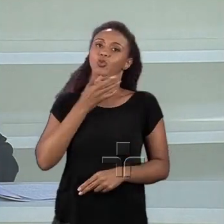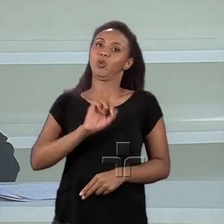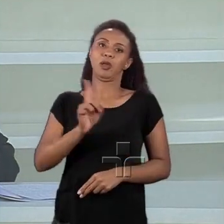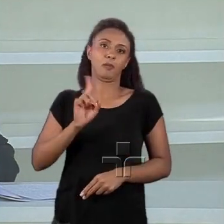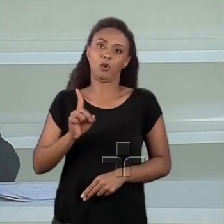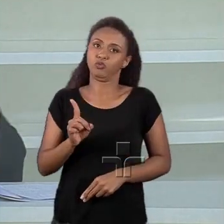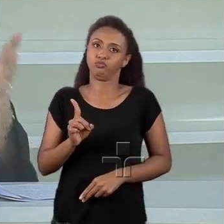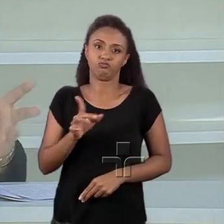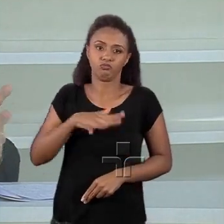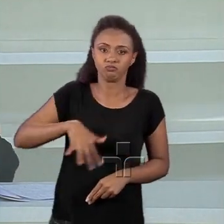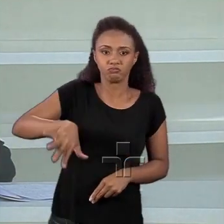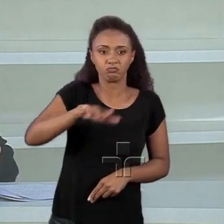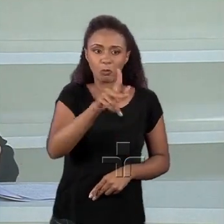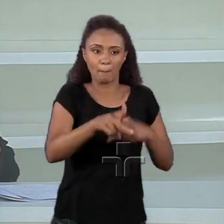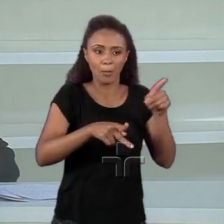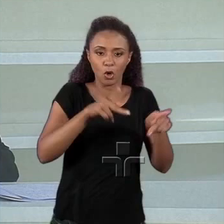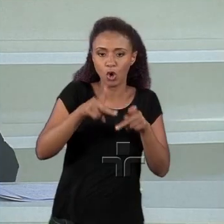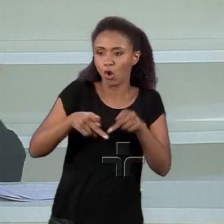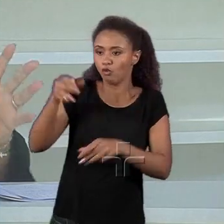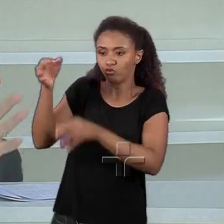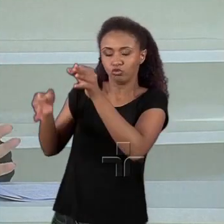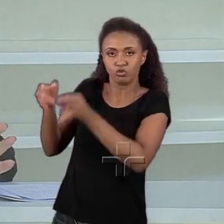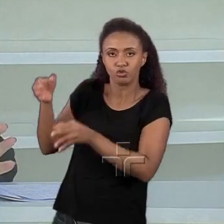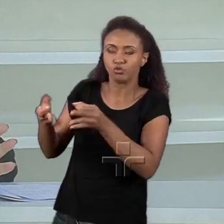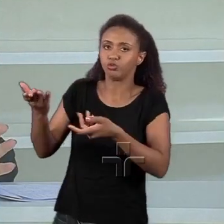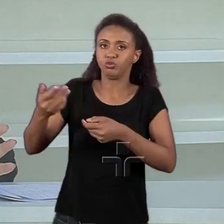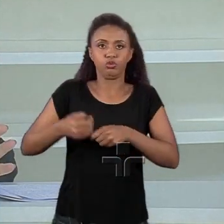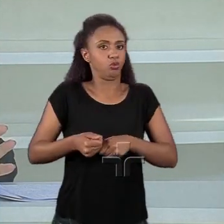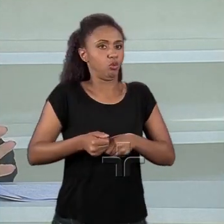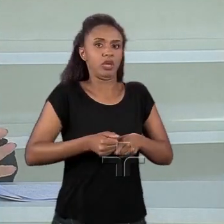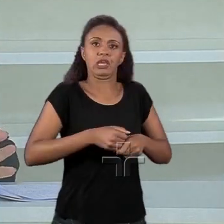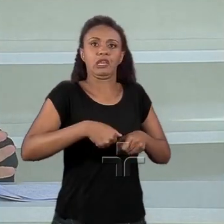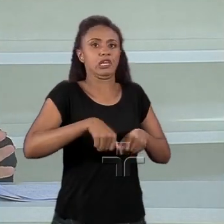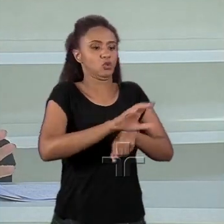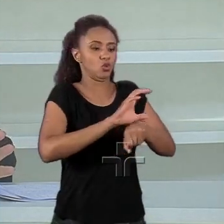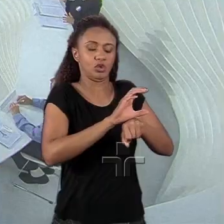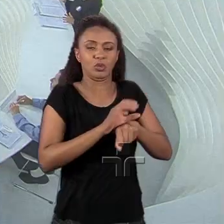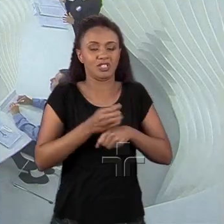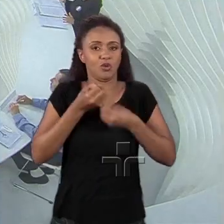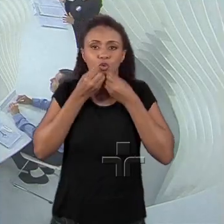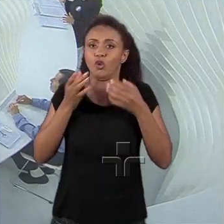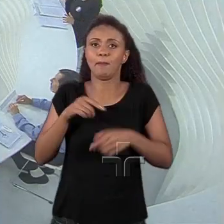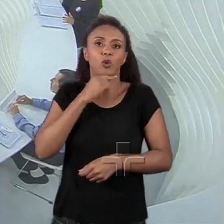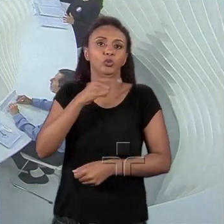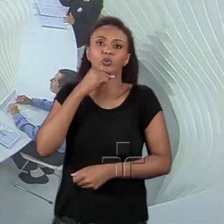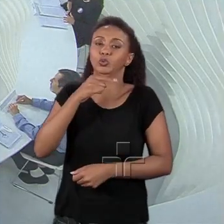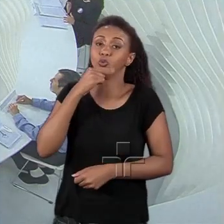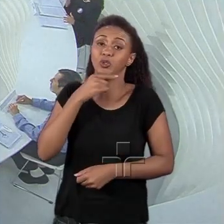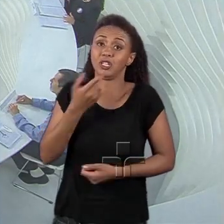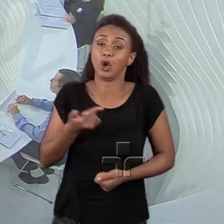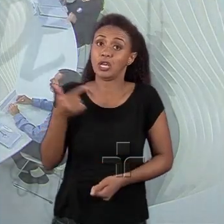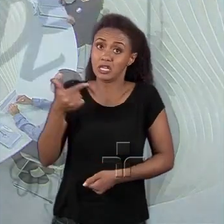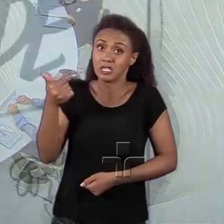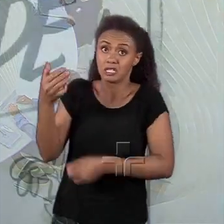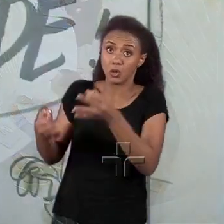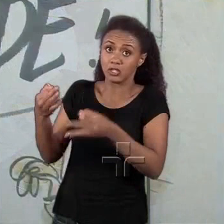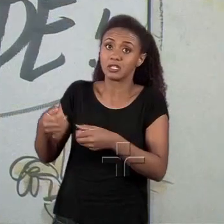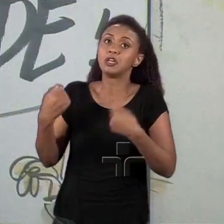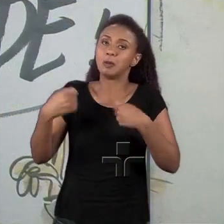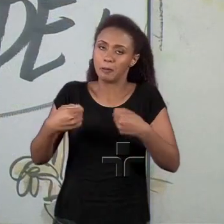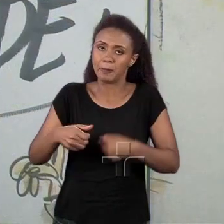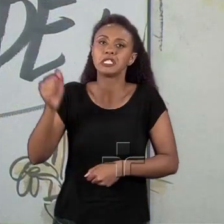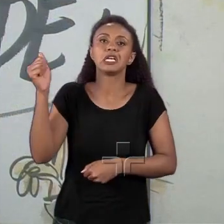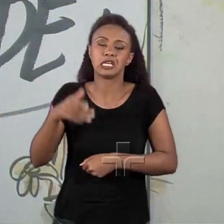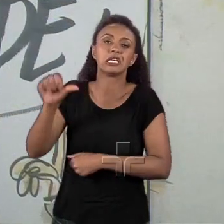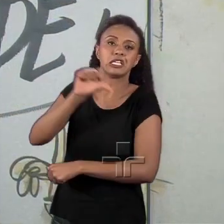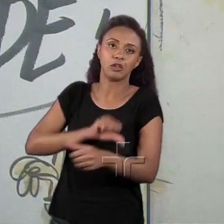para a Corte, não é bom para o Congresso Nacional, não é bom para os brasileiros. Então, unanimidade em segunda instância, vamos fazer uma alteração, que